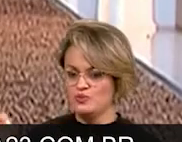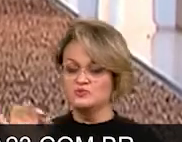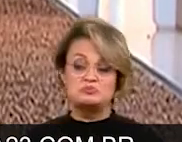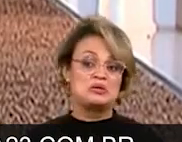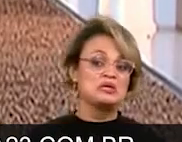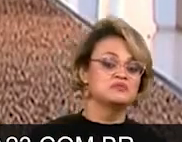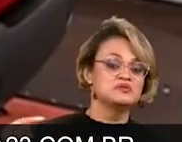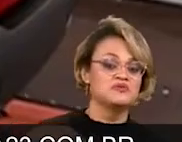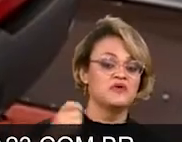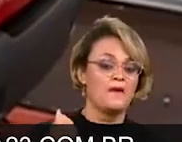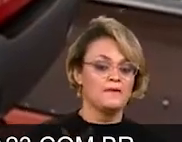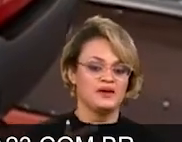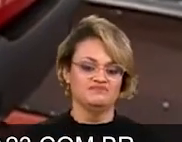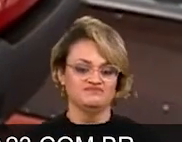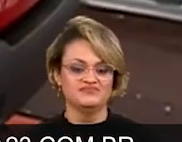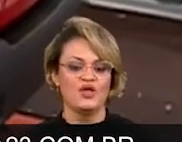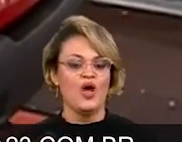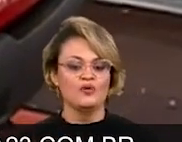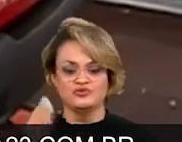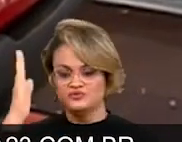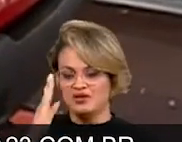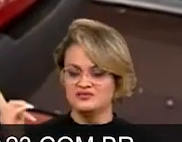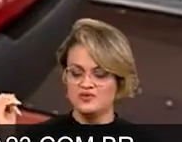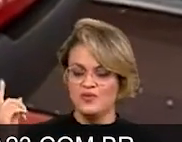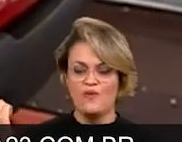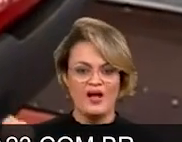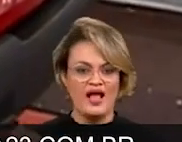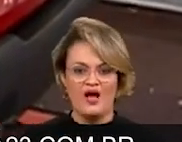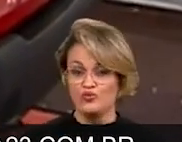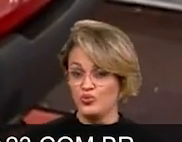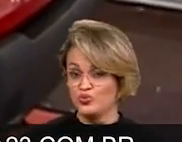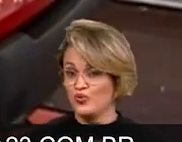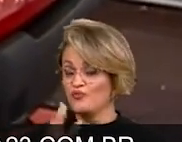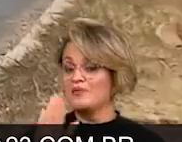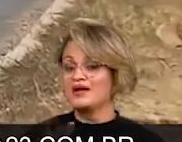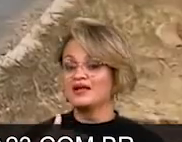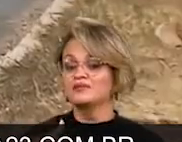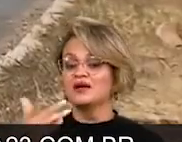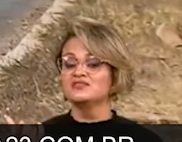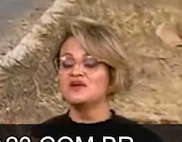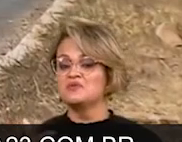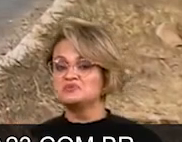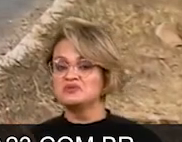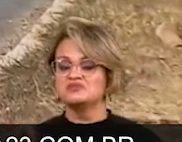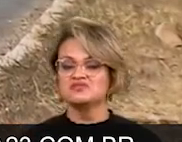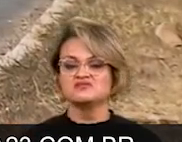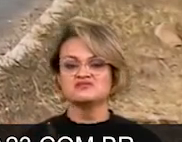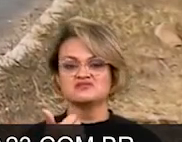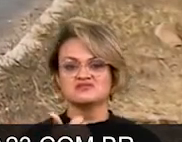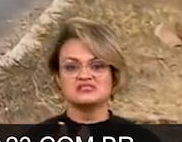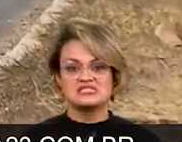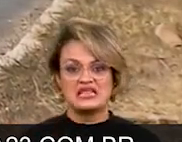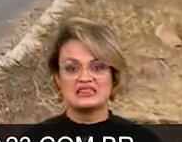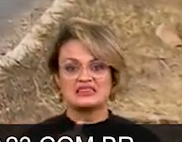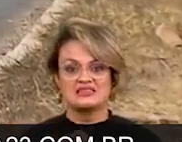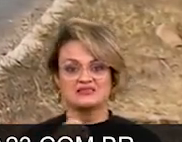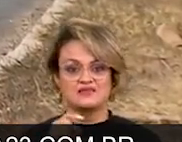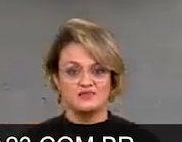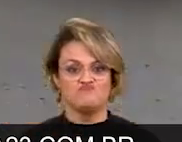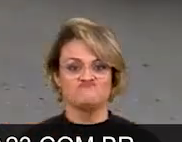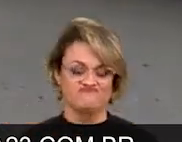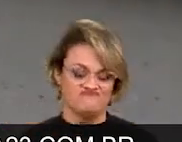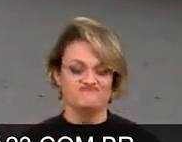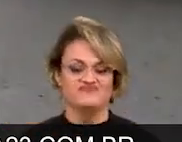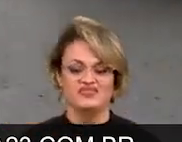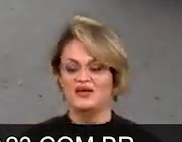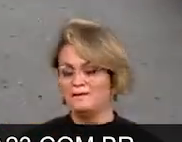espera de um comprador. Hoje, no Brasil, o veículo novo mais barato custa cerca de R$ 70 mil.